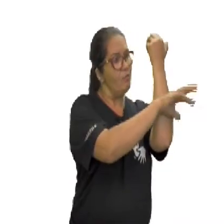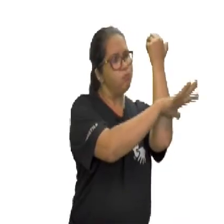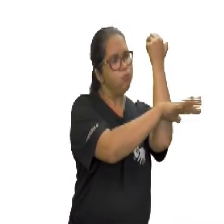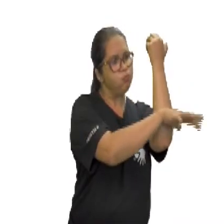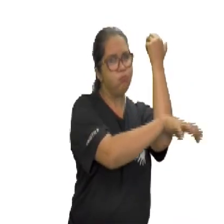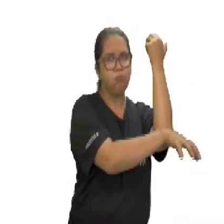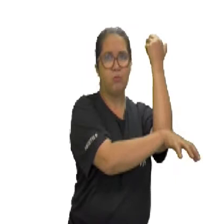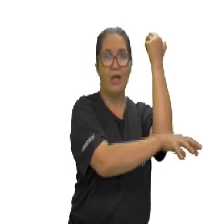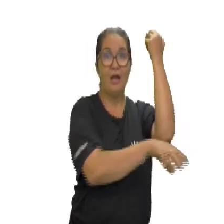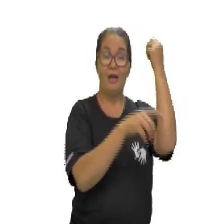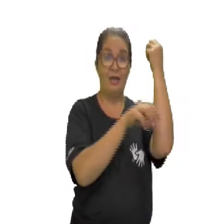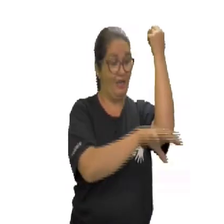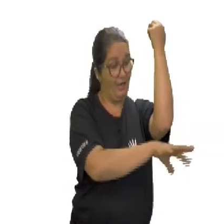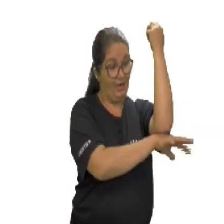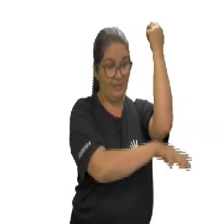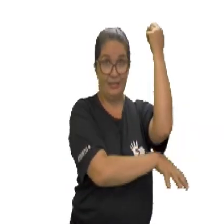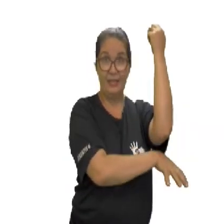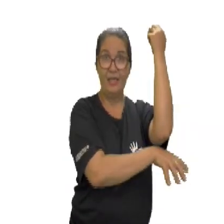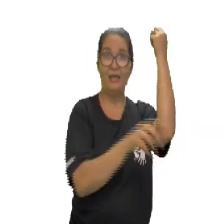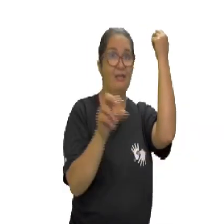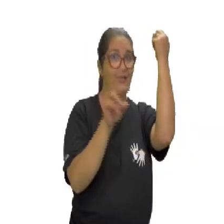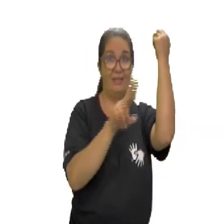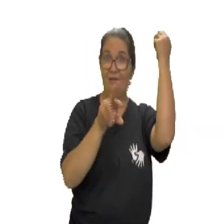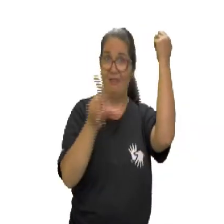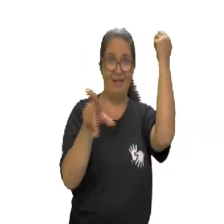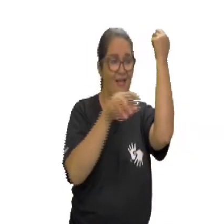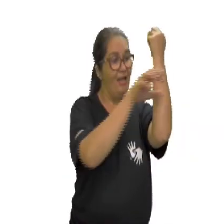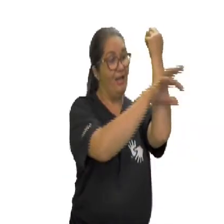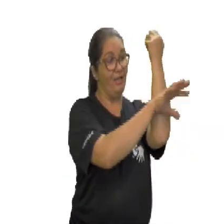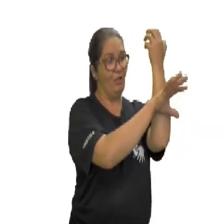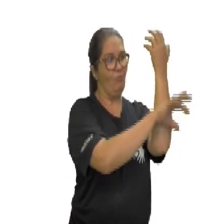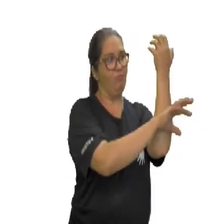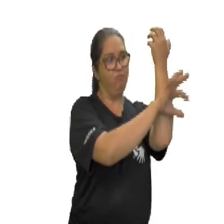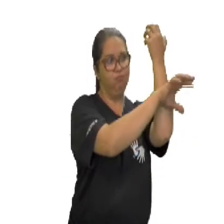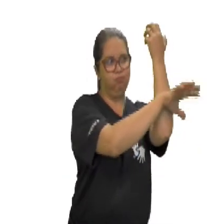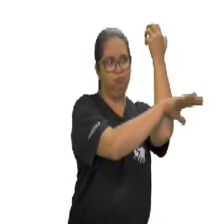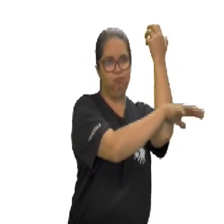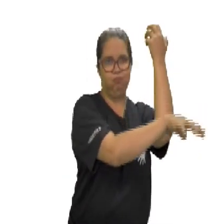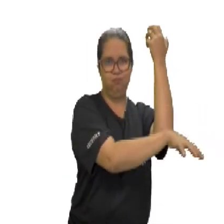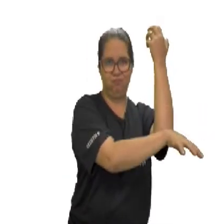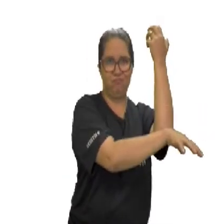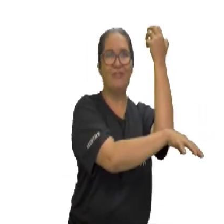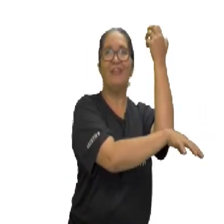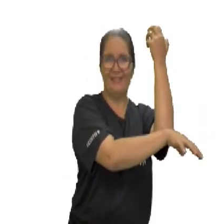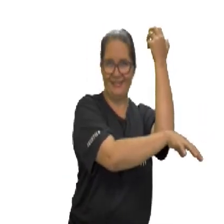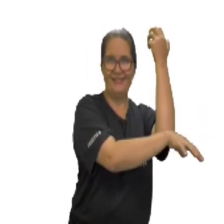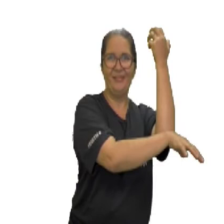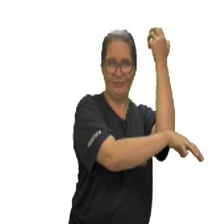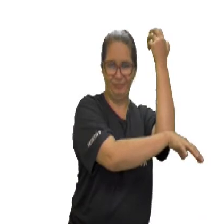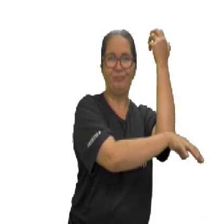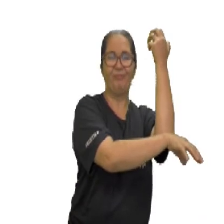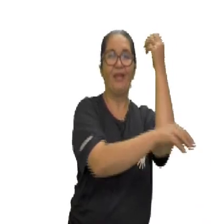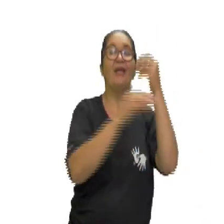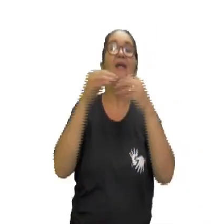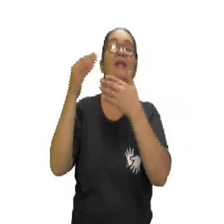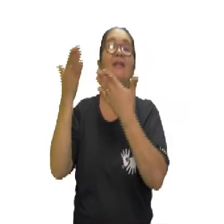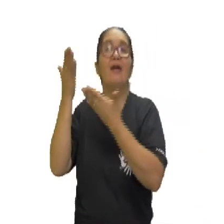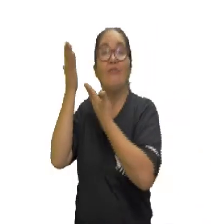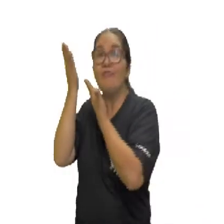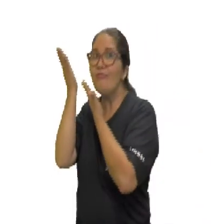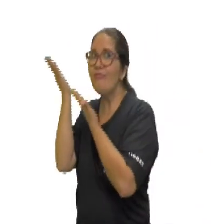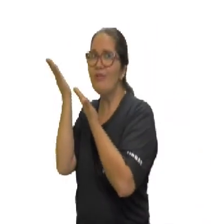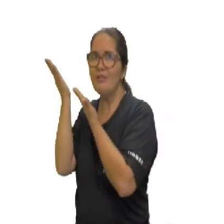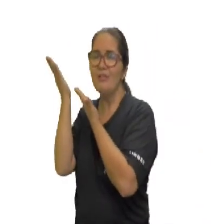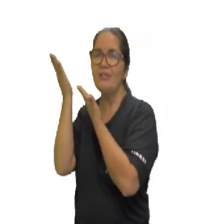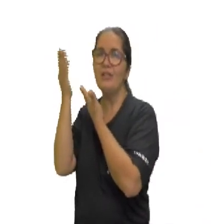conseguem identificar o manguezal por essa parte suspensa. O que quer dizer suspensa? Ela se adapta